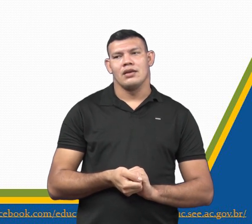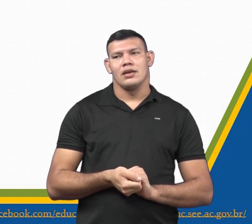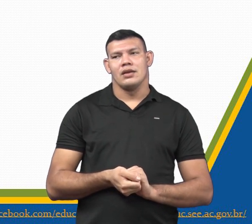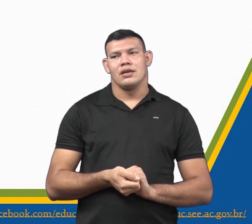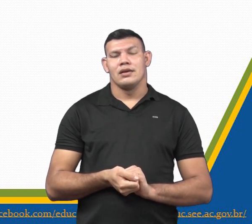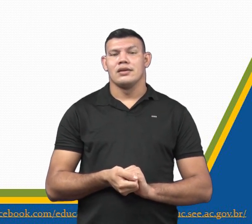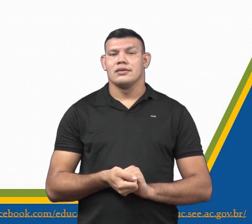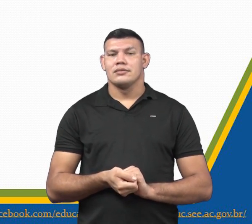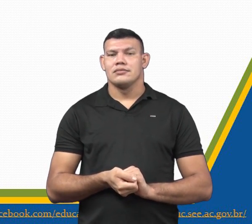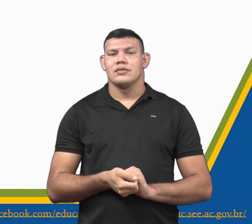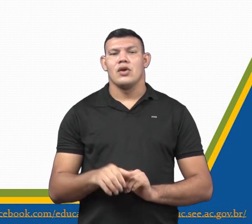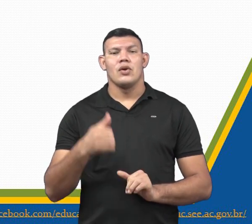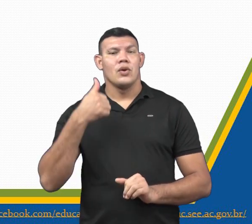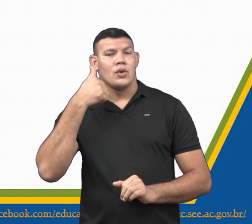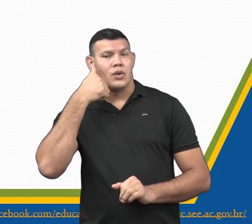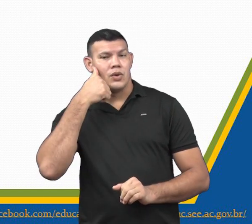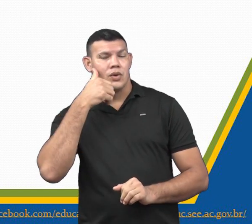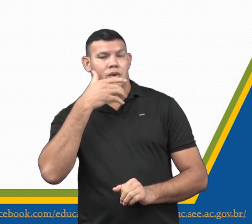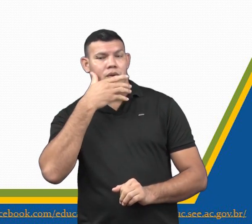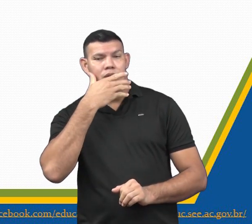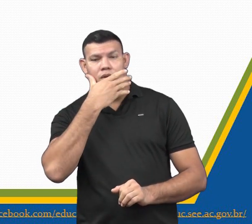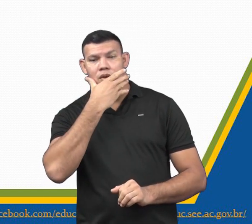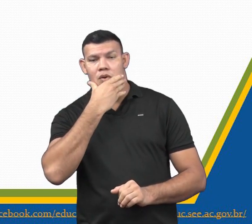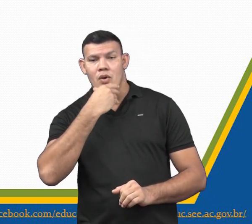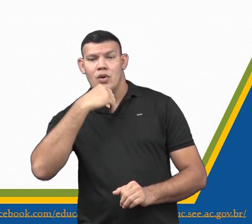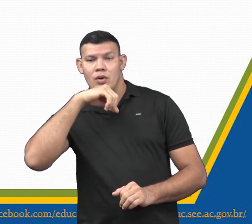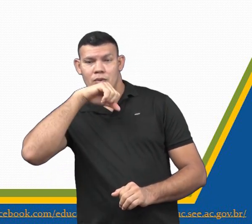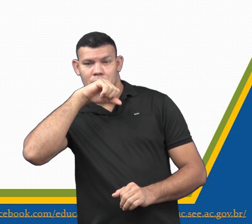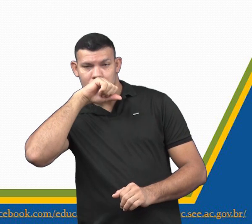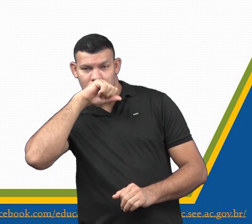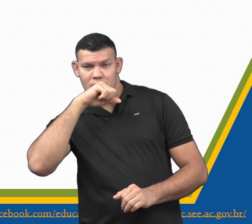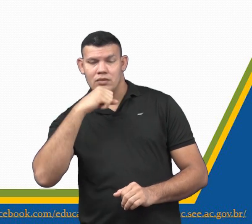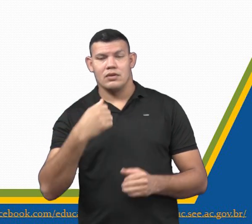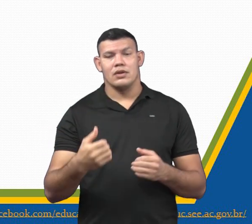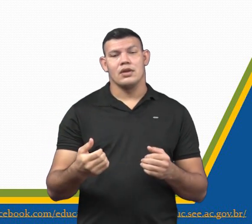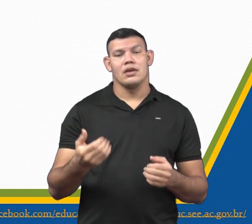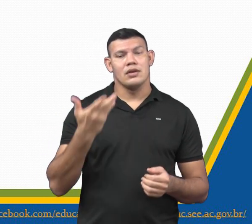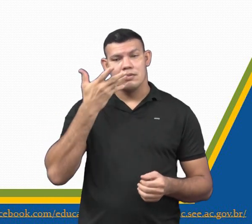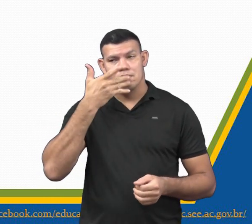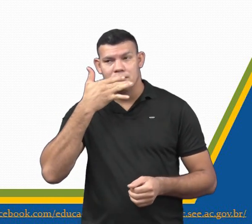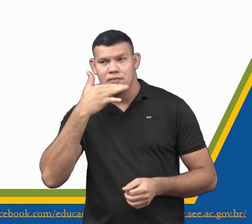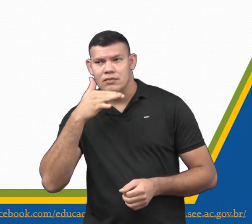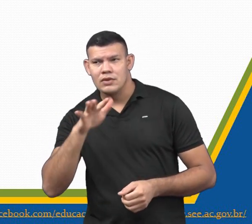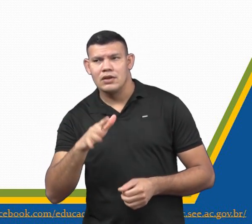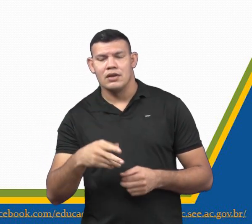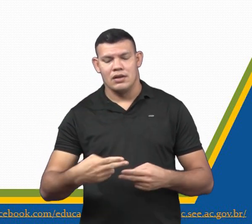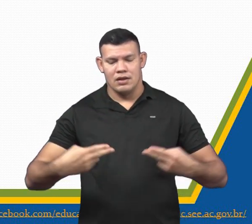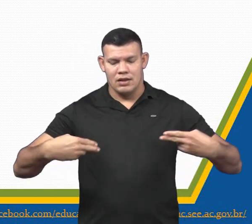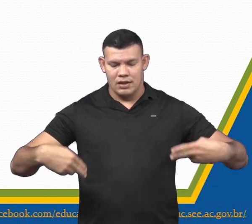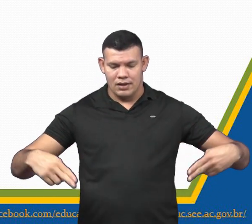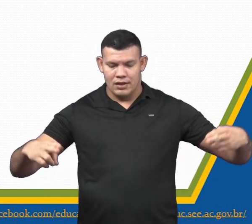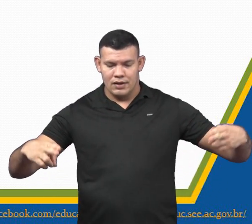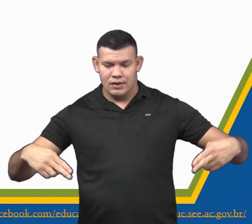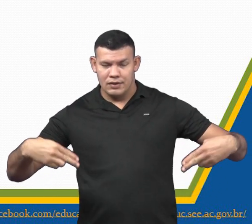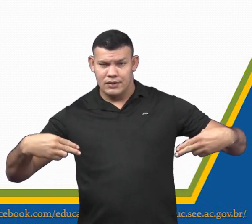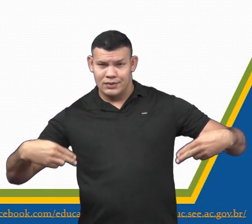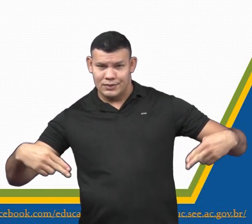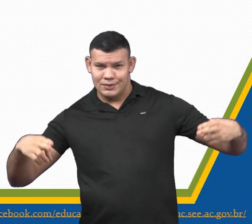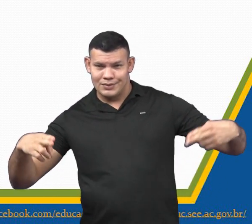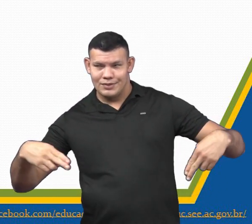tem eu e papai, 2014, ele lá na rede, ó, tirando uma soneca, vocês estão vendo? A